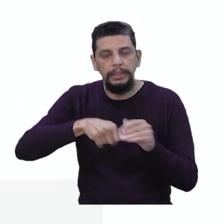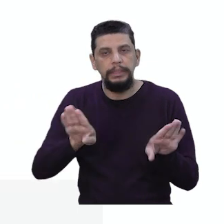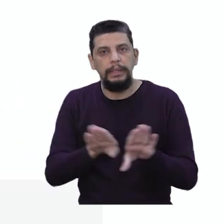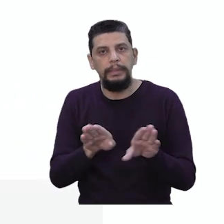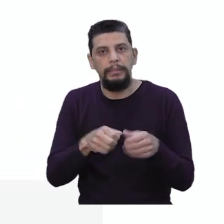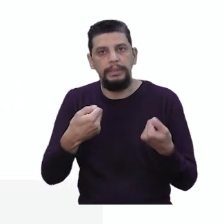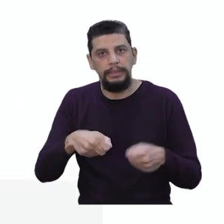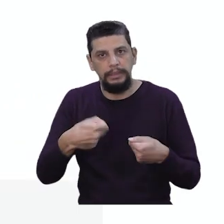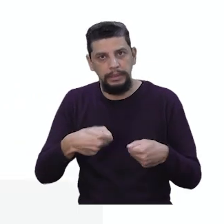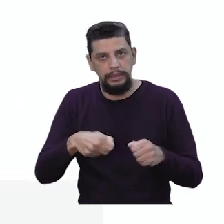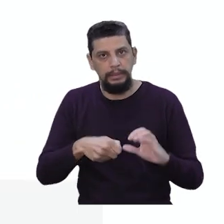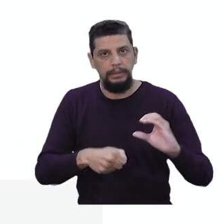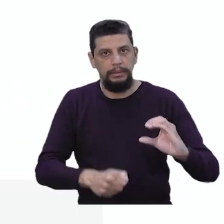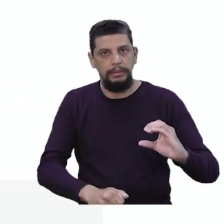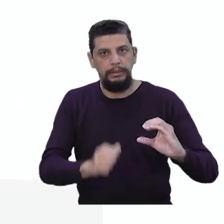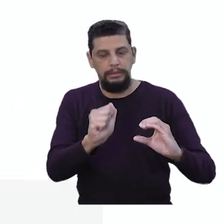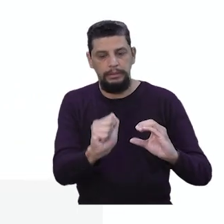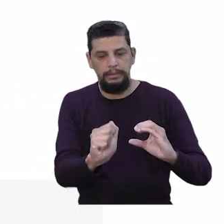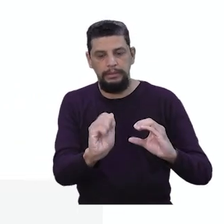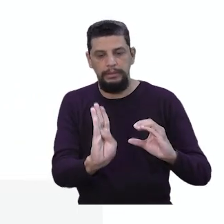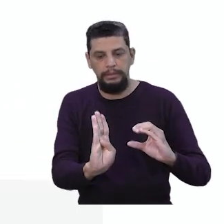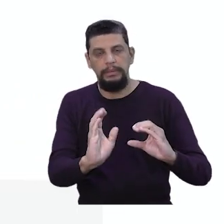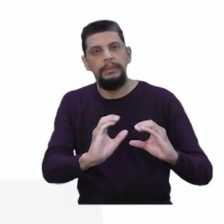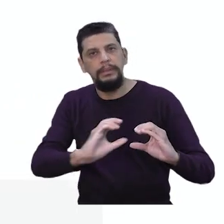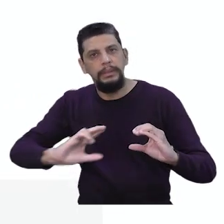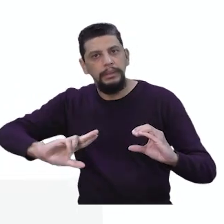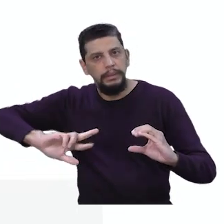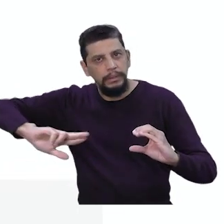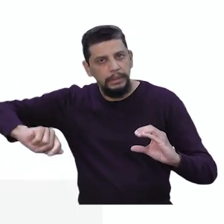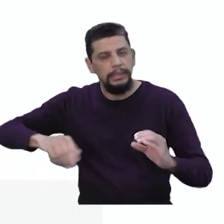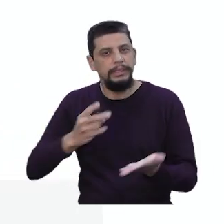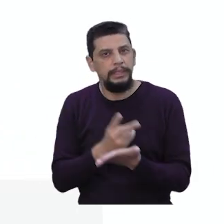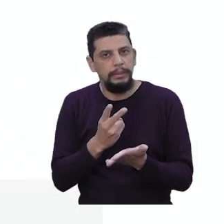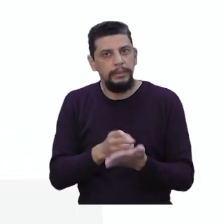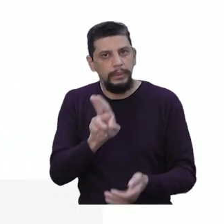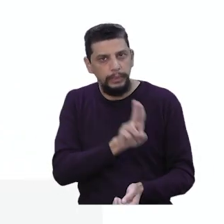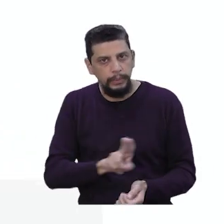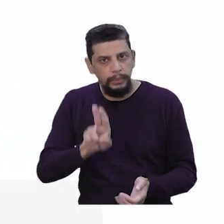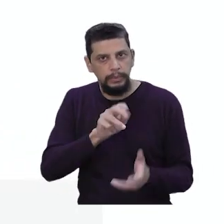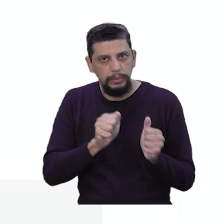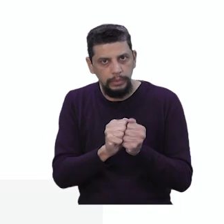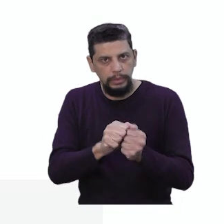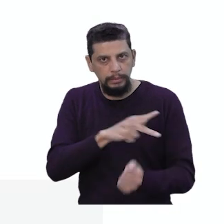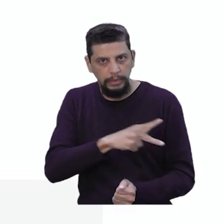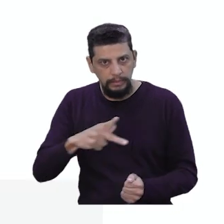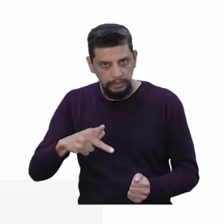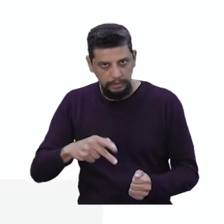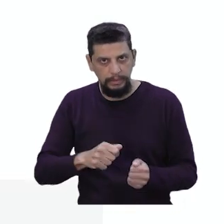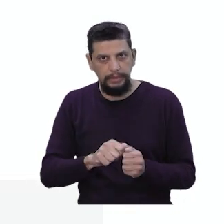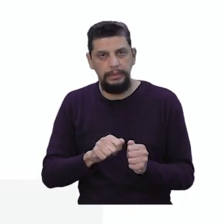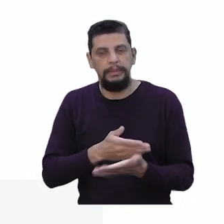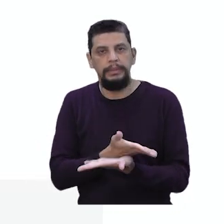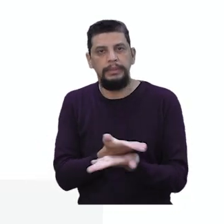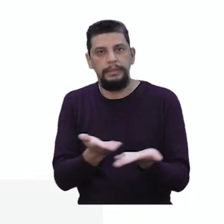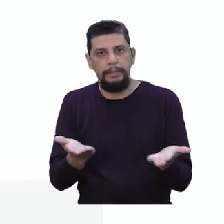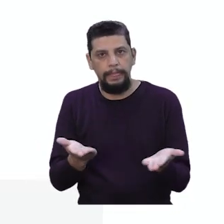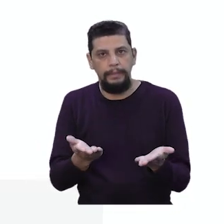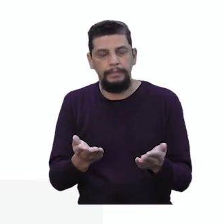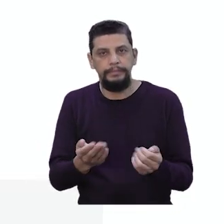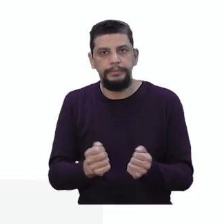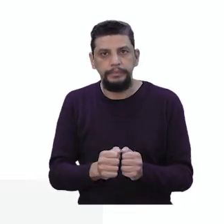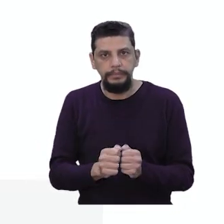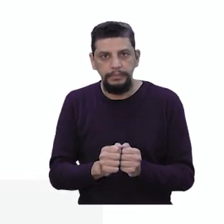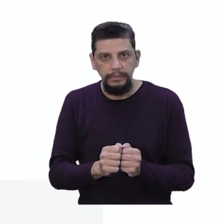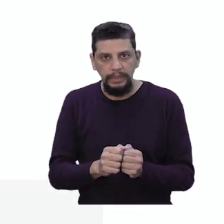e vamos precisar do nosso alfabeto, aquele que vocês sempre usam junto com a professora. Eu tenho o meu aqui que vou usar junto com vocês e vocês vão